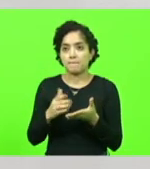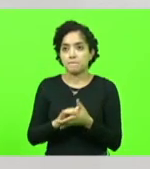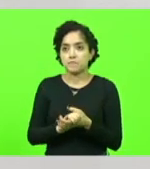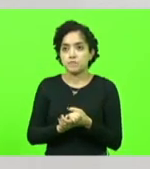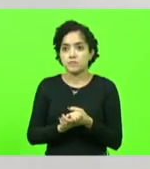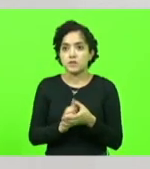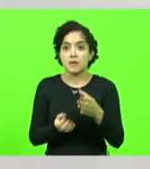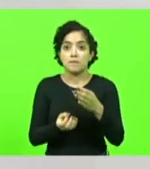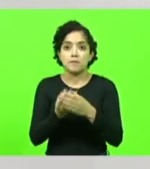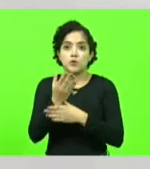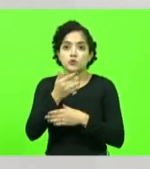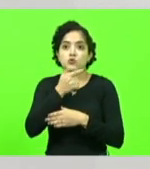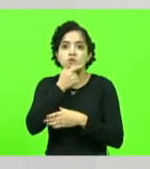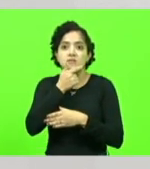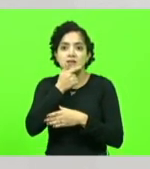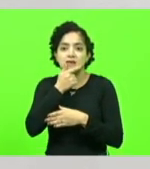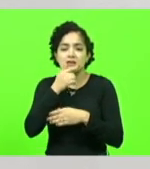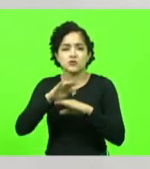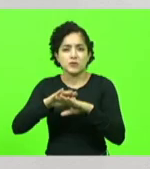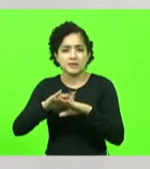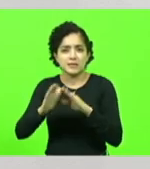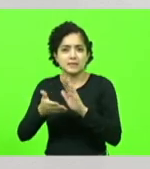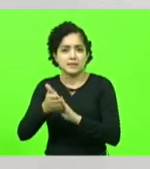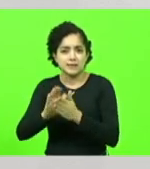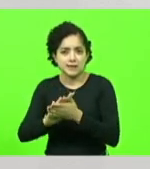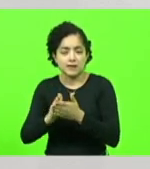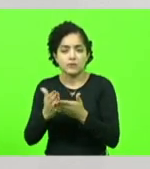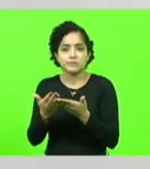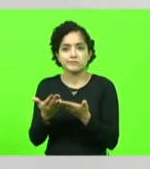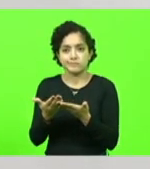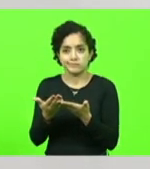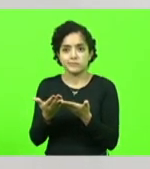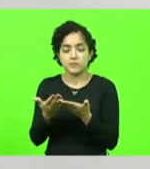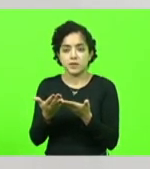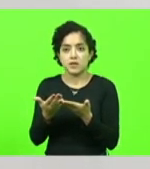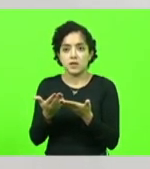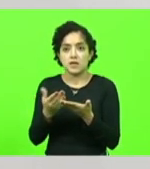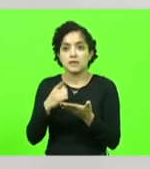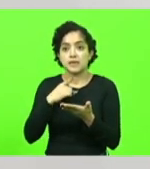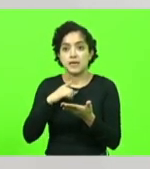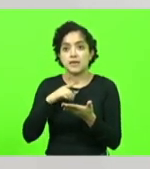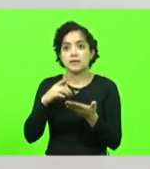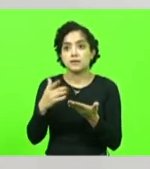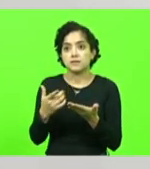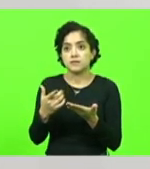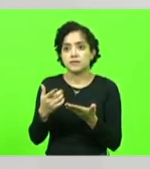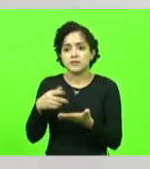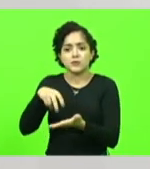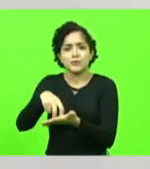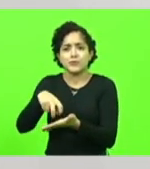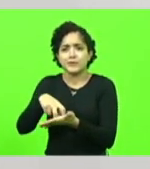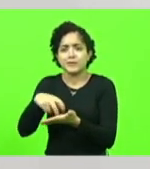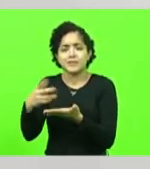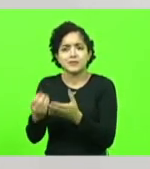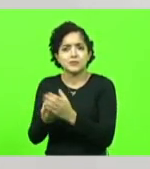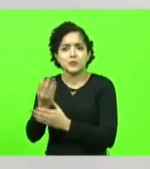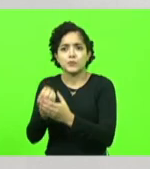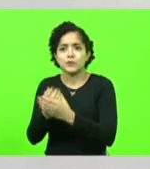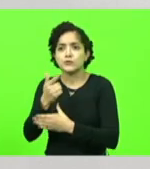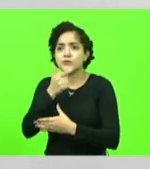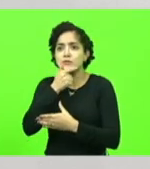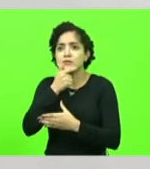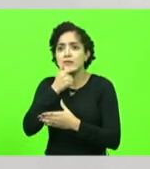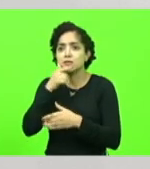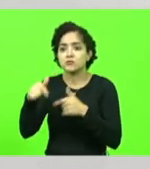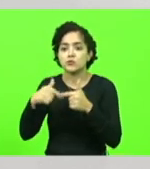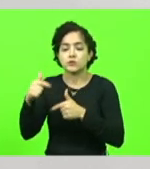produz queijo artesanal. Aí nós temos o queijo serrano, então as pessoas são punidas por produzir,